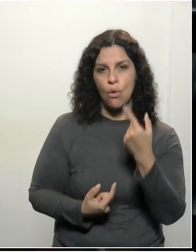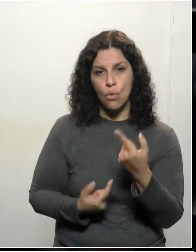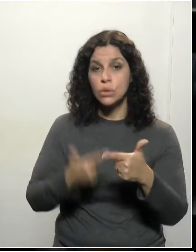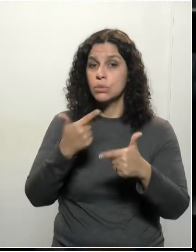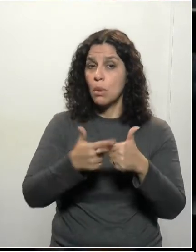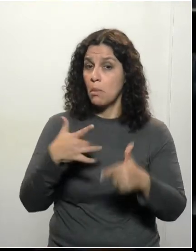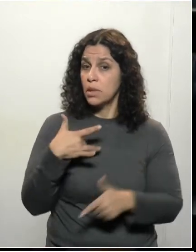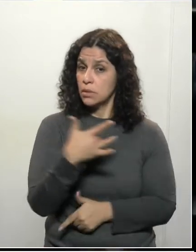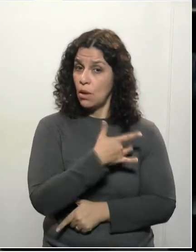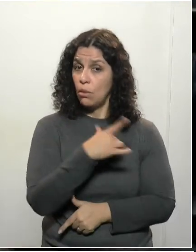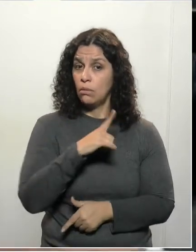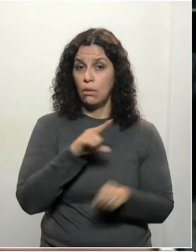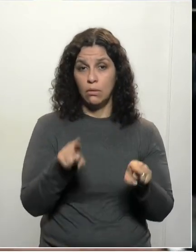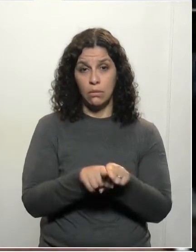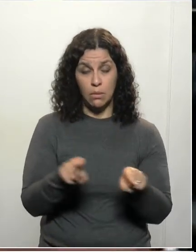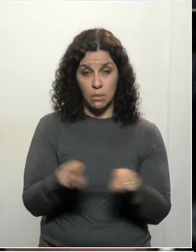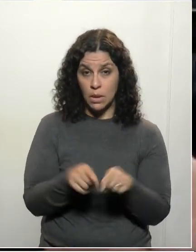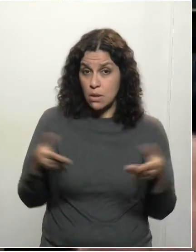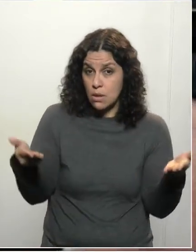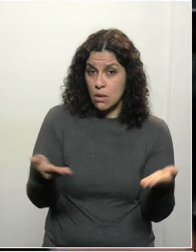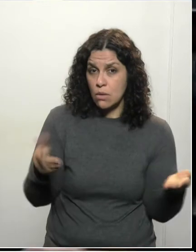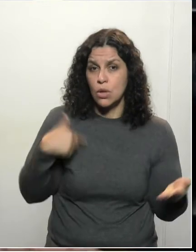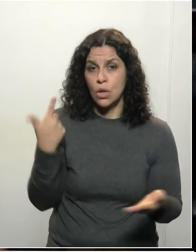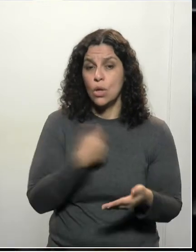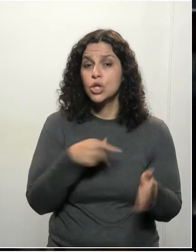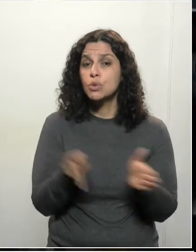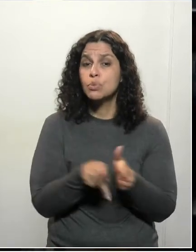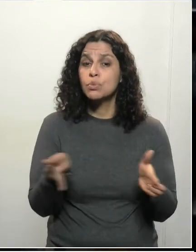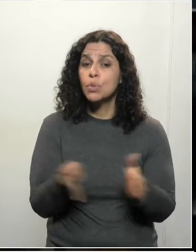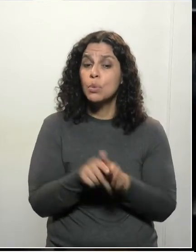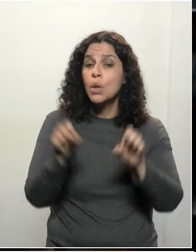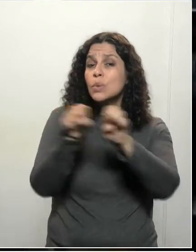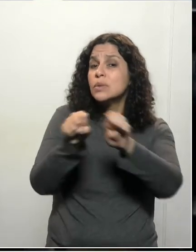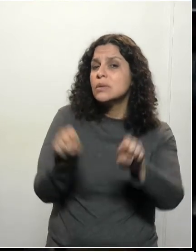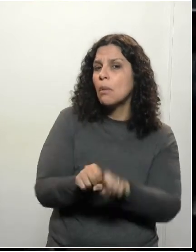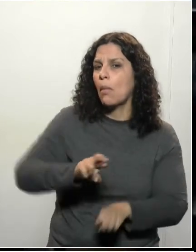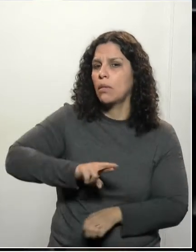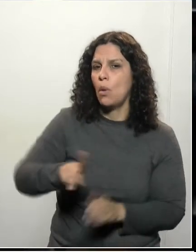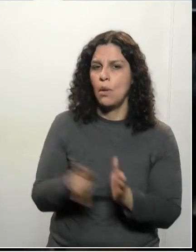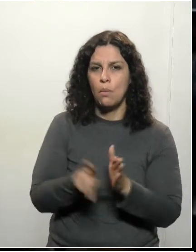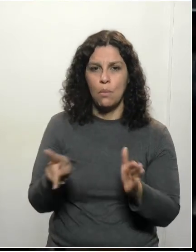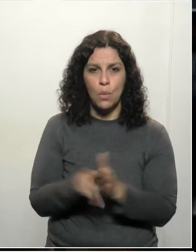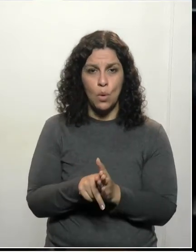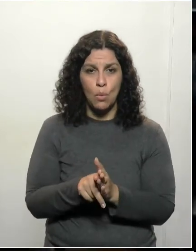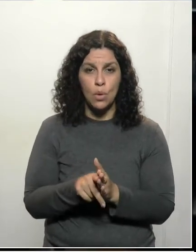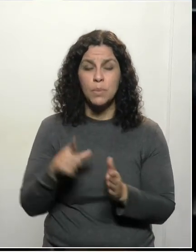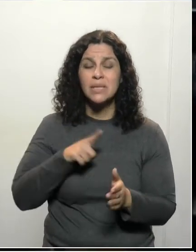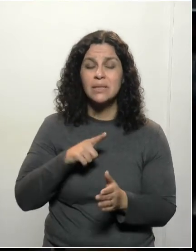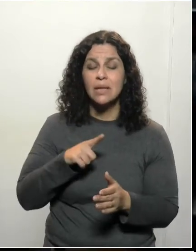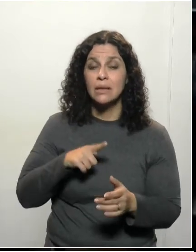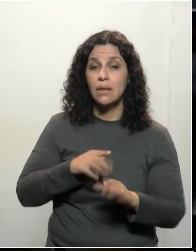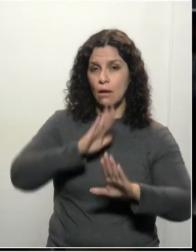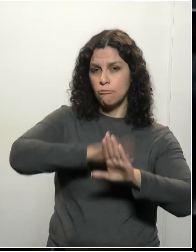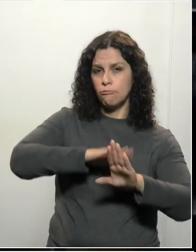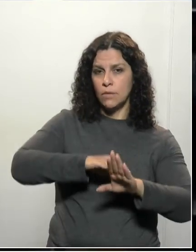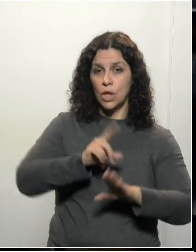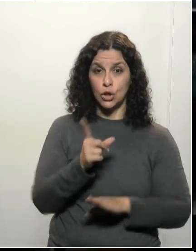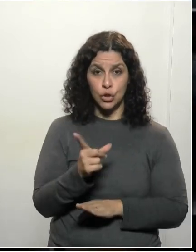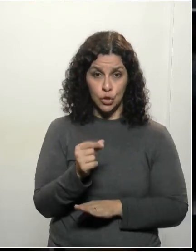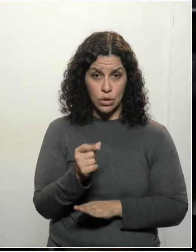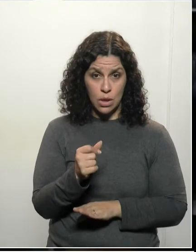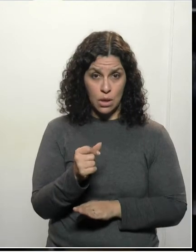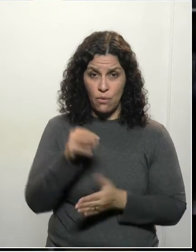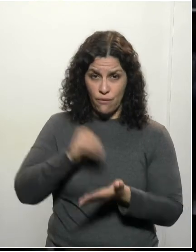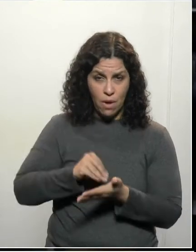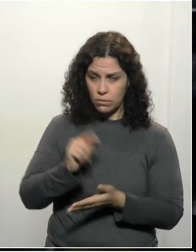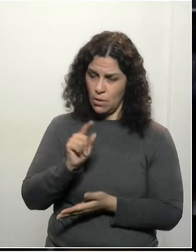problema de saúde. Então, é o quadro, é o sistema. Não é necessária a porta de dinheiro. Se for necessária a porta de dinheiro, o governo